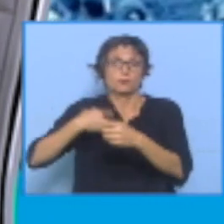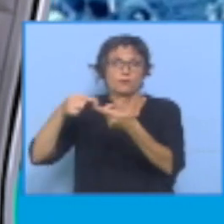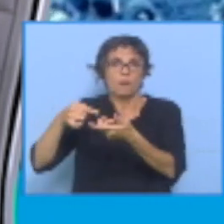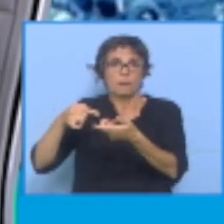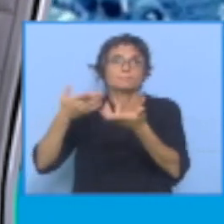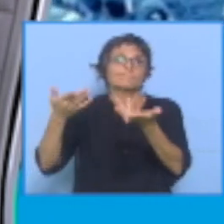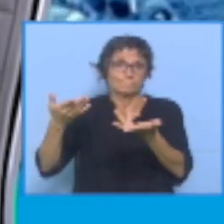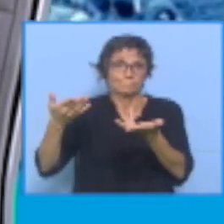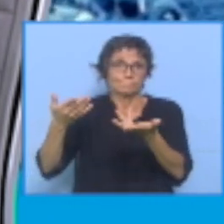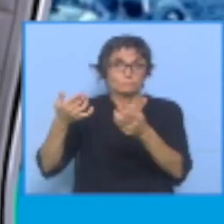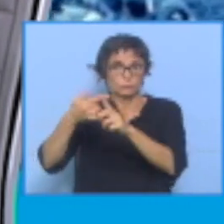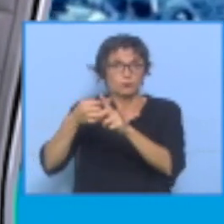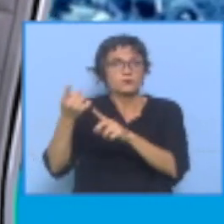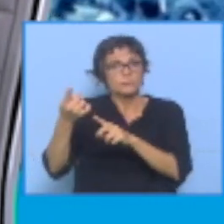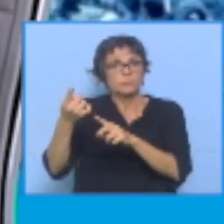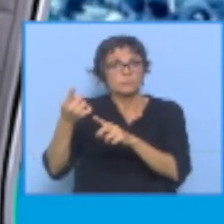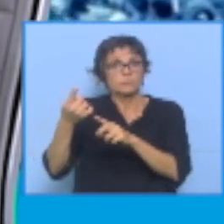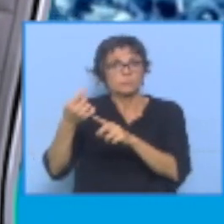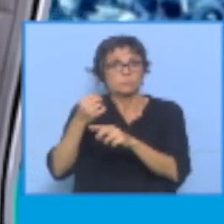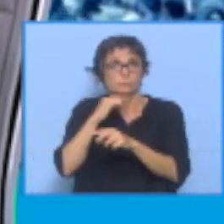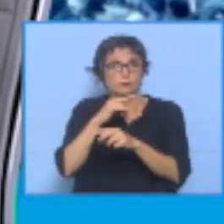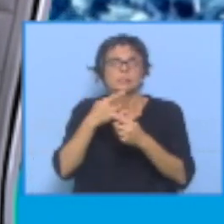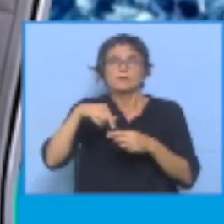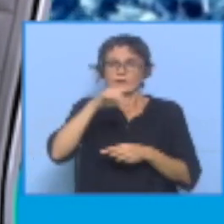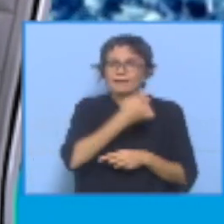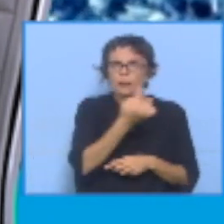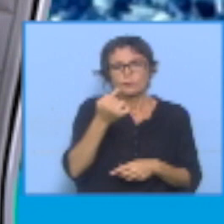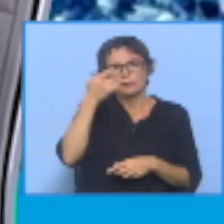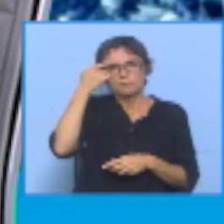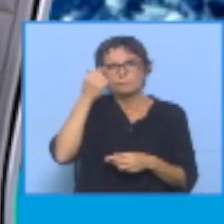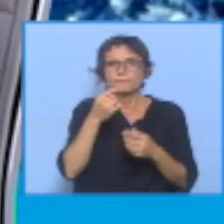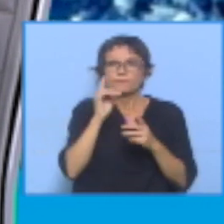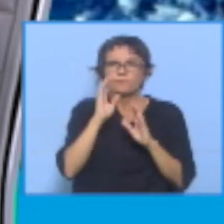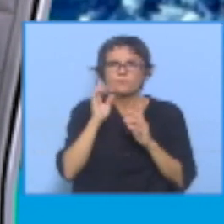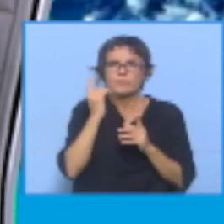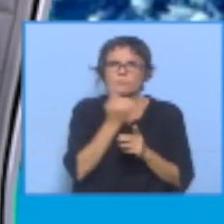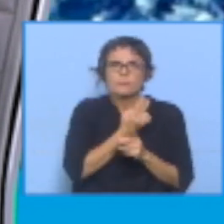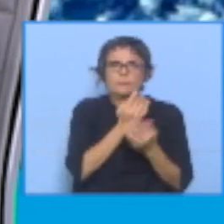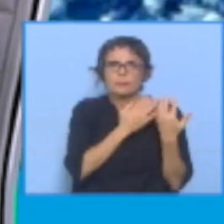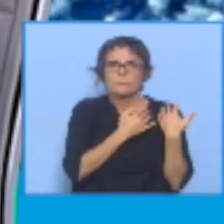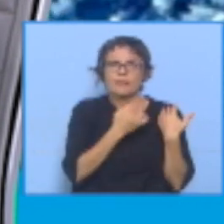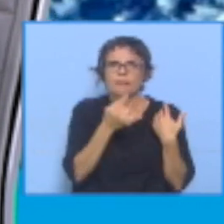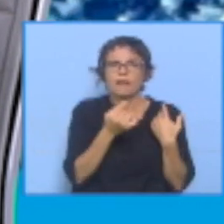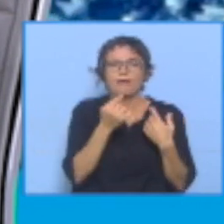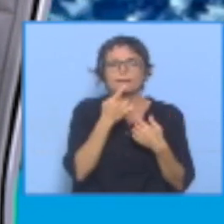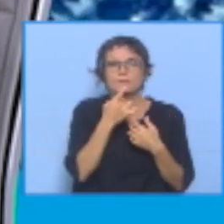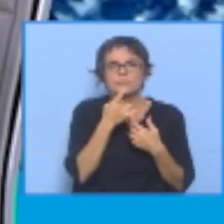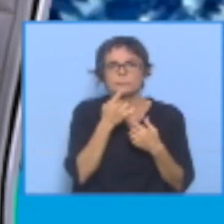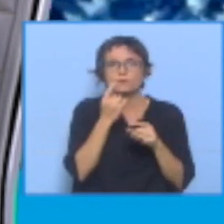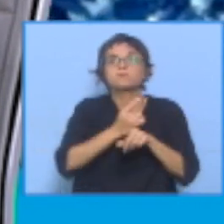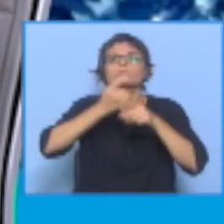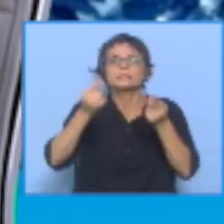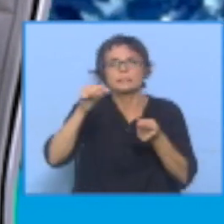que temos ao lado e por que razões. E vamos perceber também que, olhando,